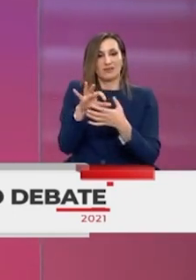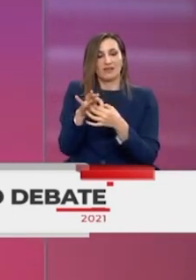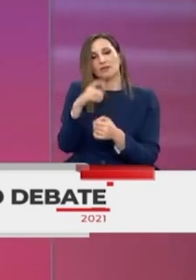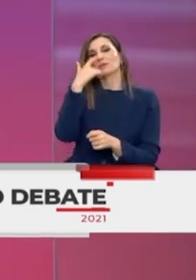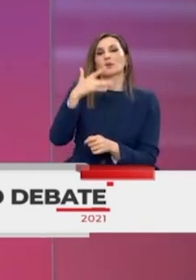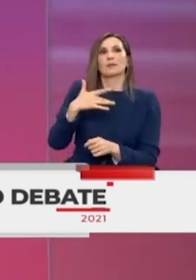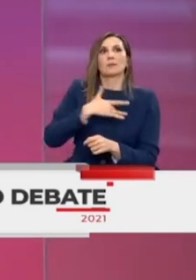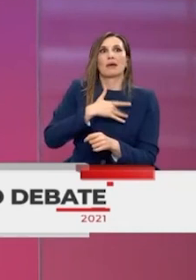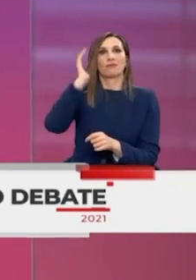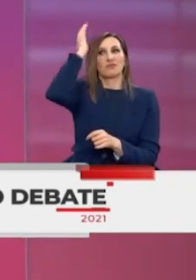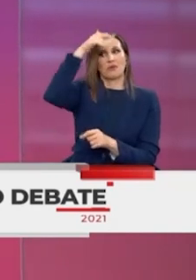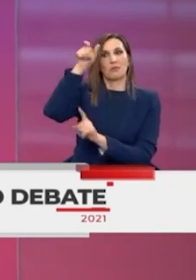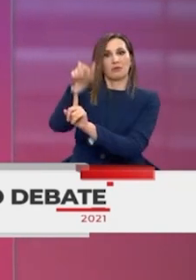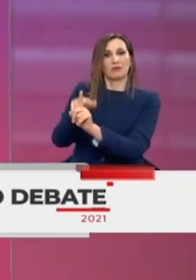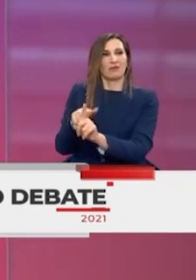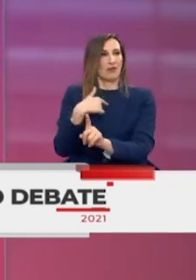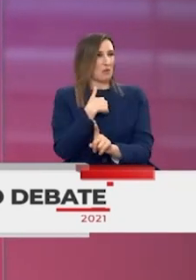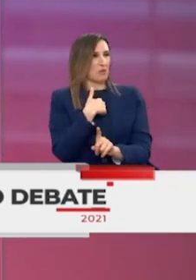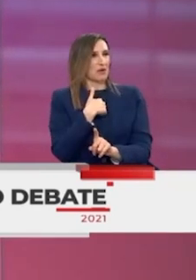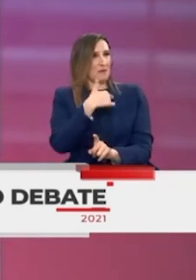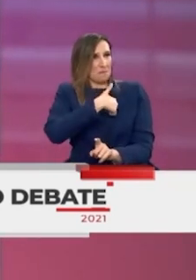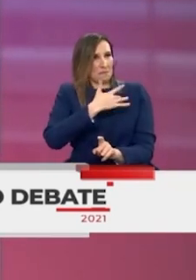ídolo, Donald Trump. Meu ídolo.